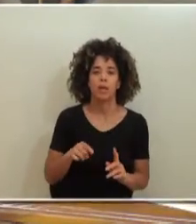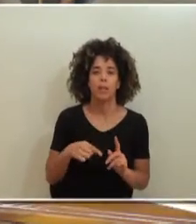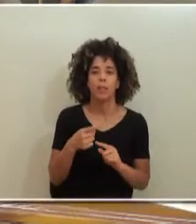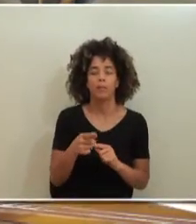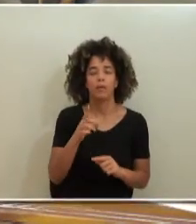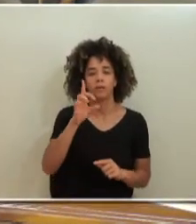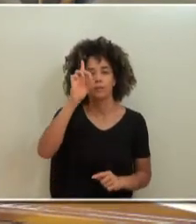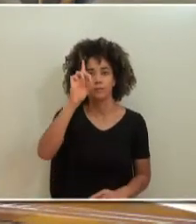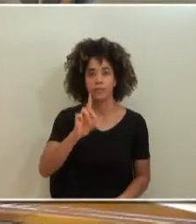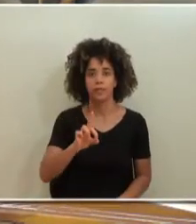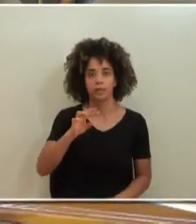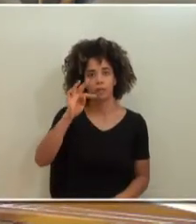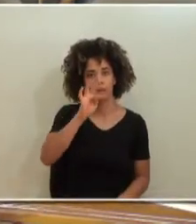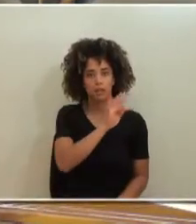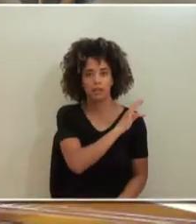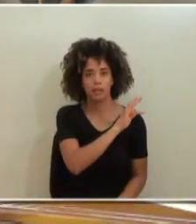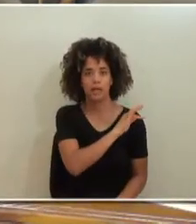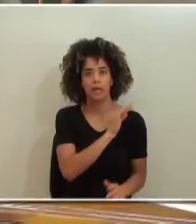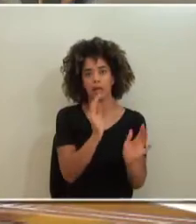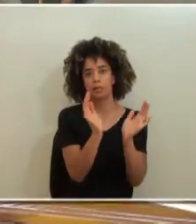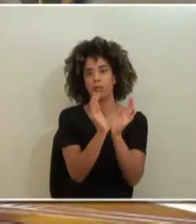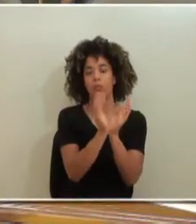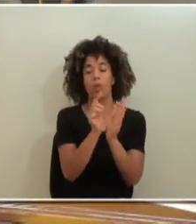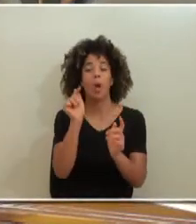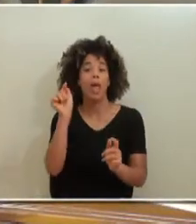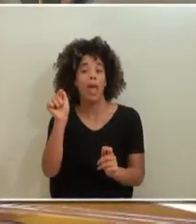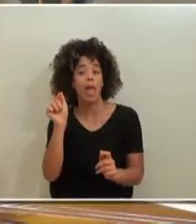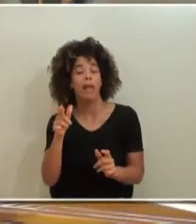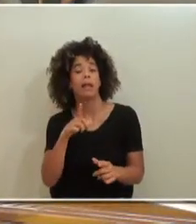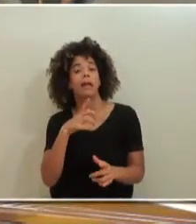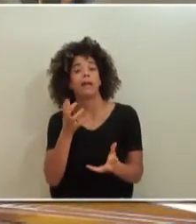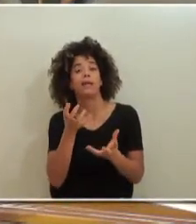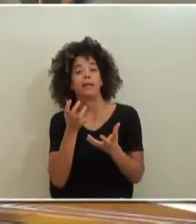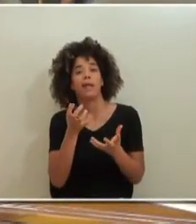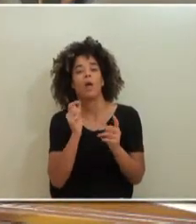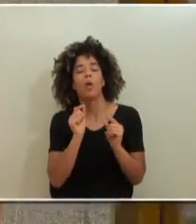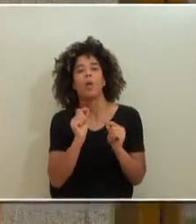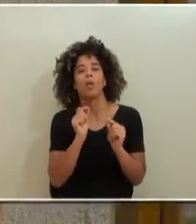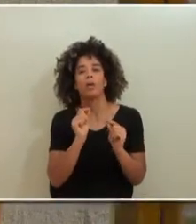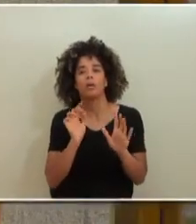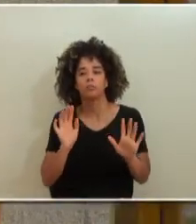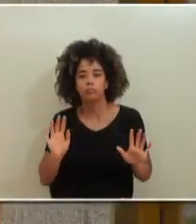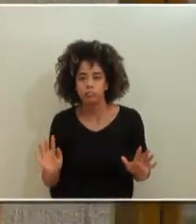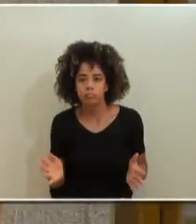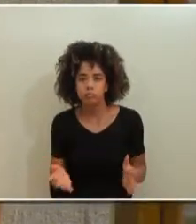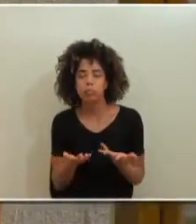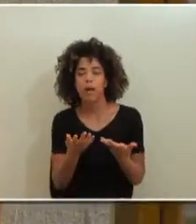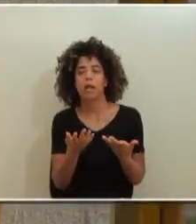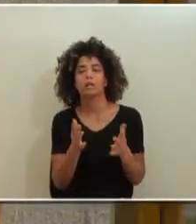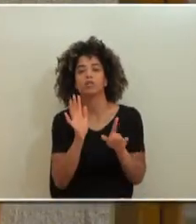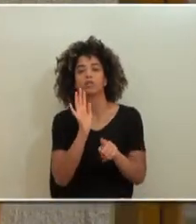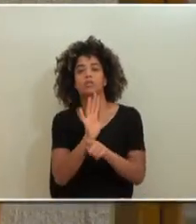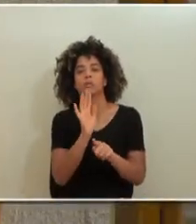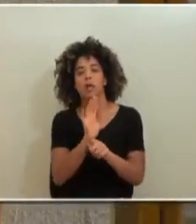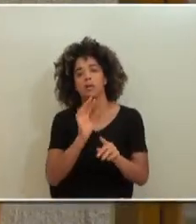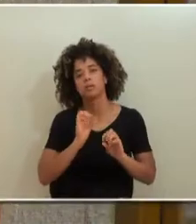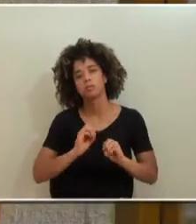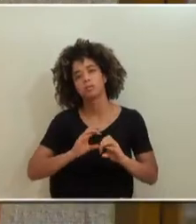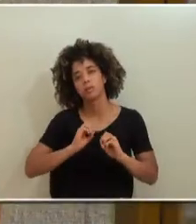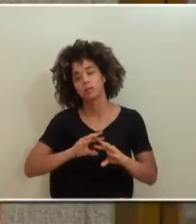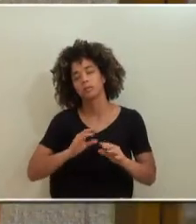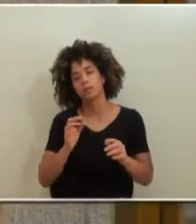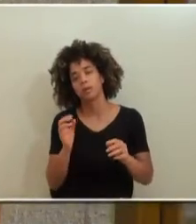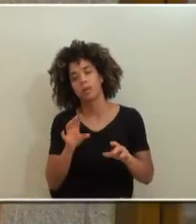sua missão é contribuir para a educação de jovens, baseada na promessa e na lei escoteira, visando